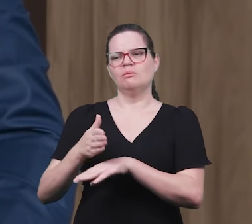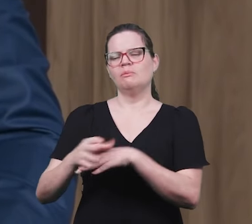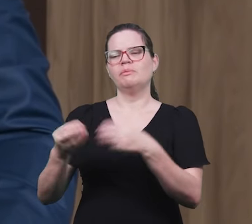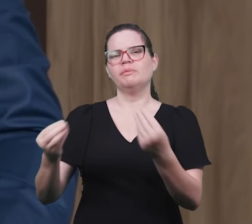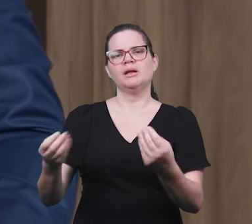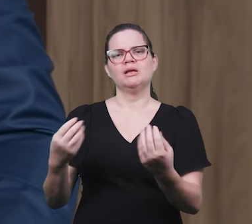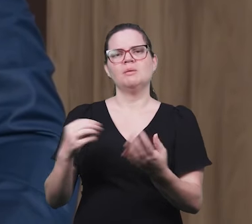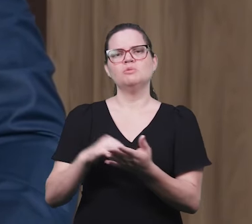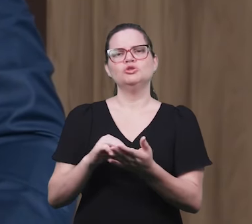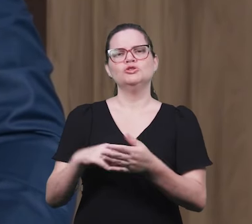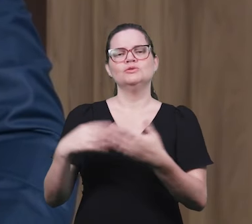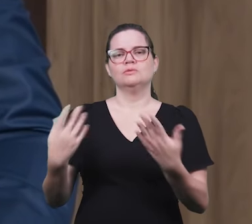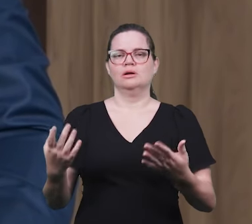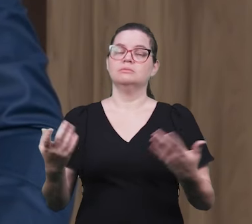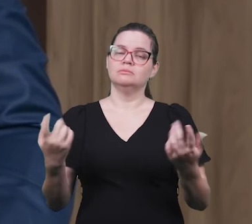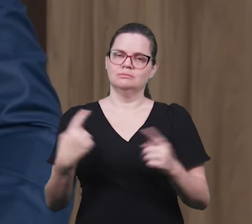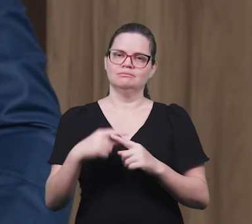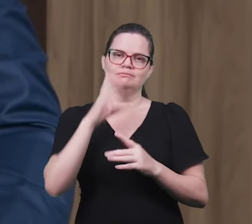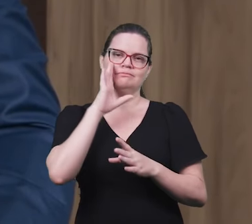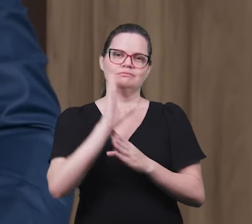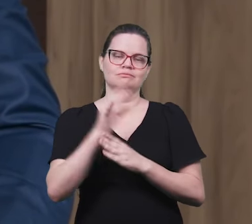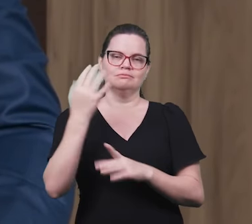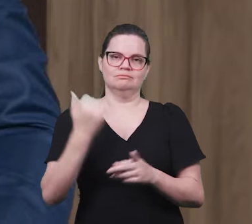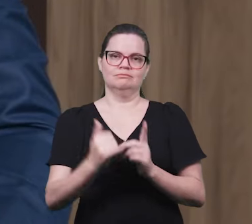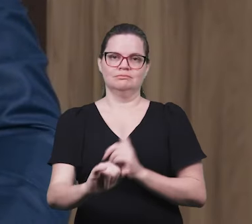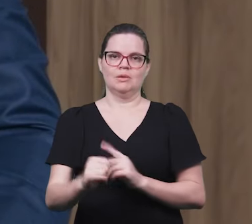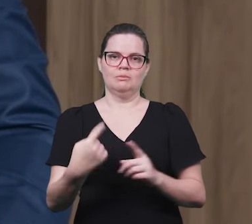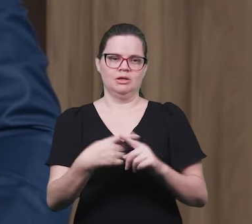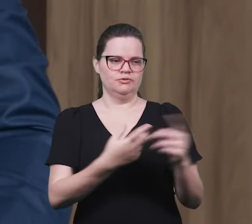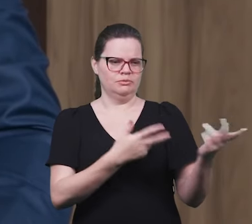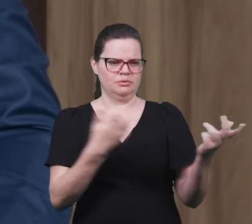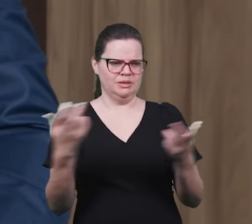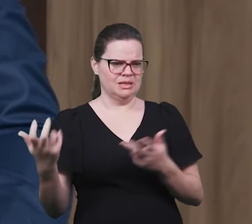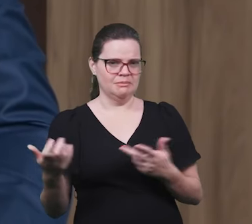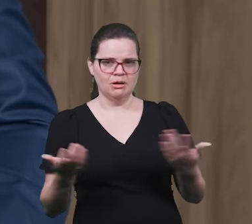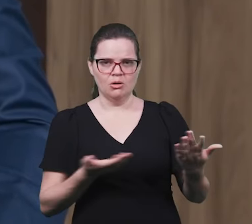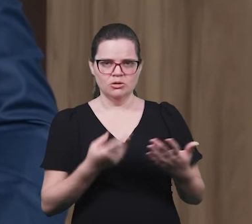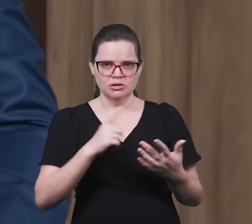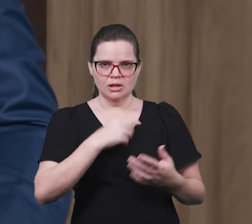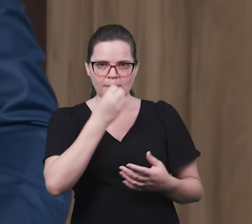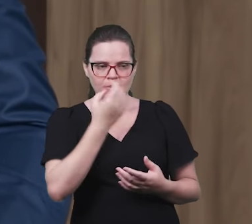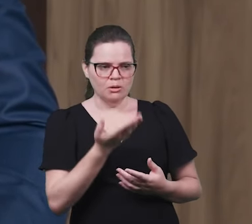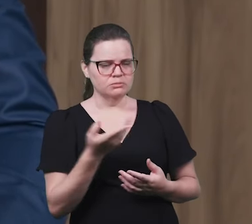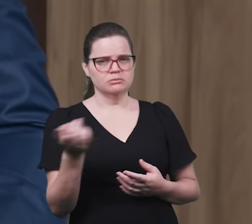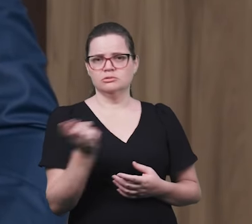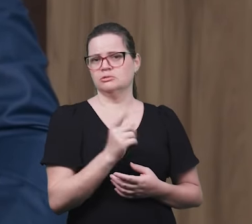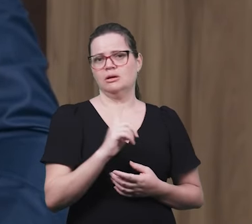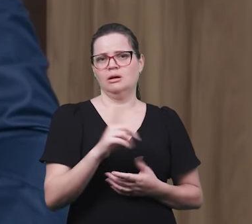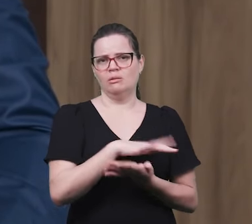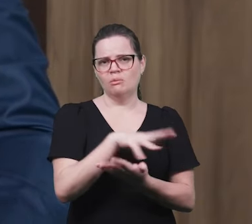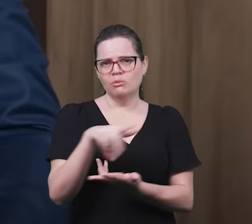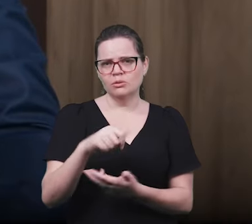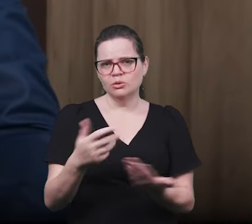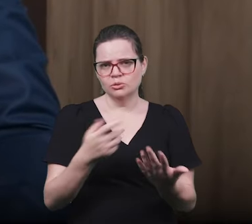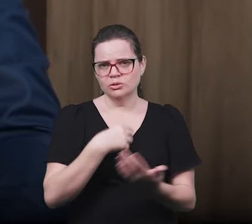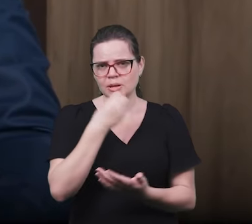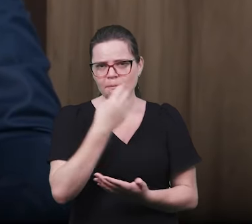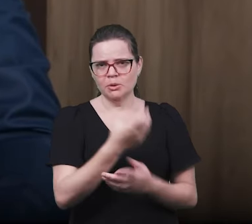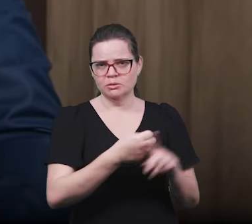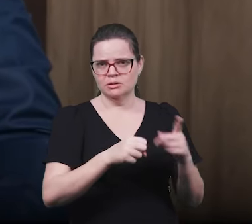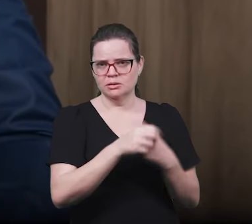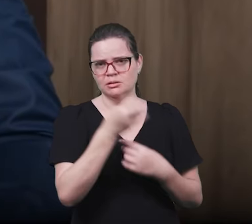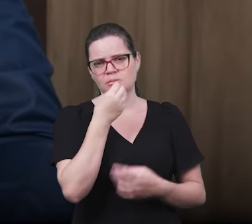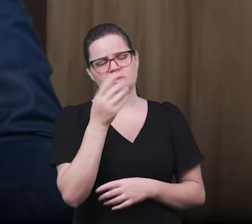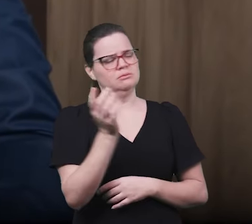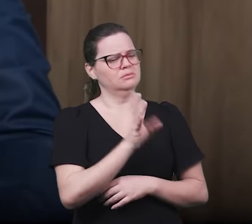no profético. Olhando à nossa volta, não há motivos. O mundo é um deserto. Não há como subsistir. Esse povo não